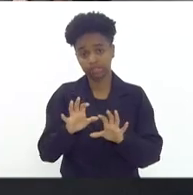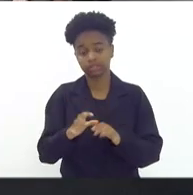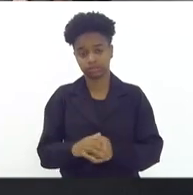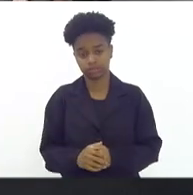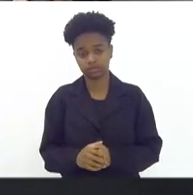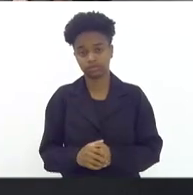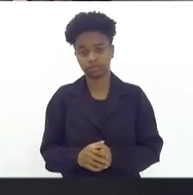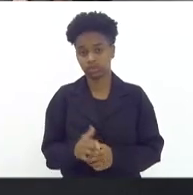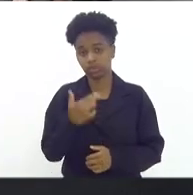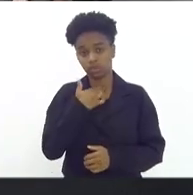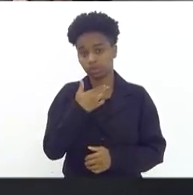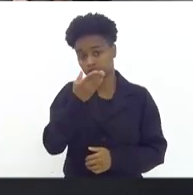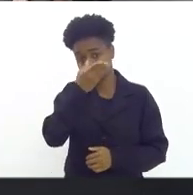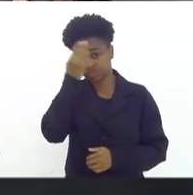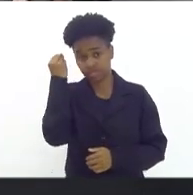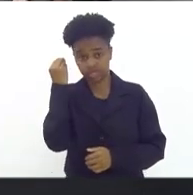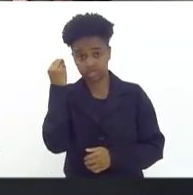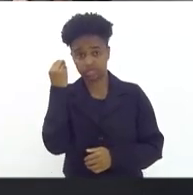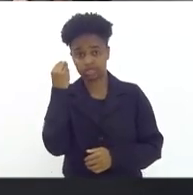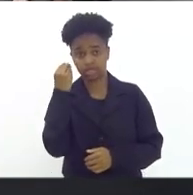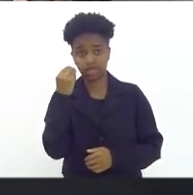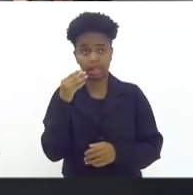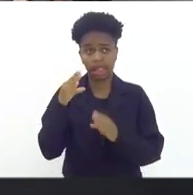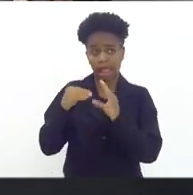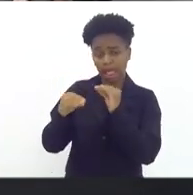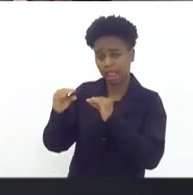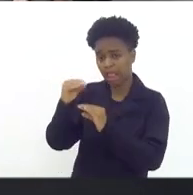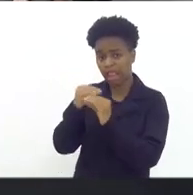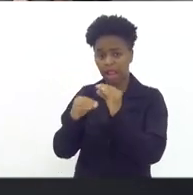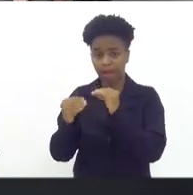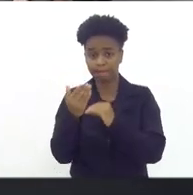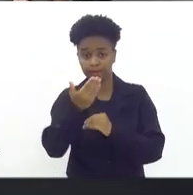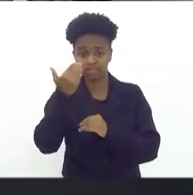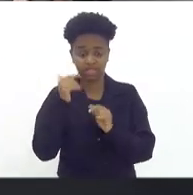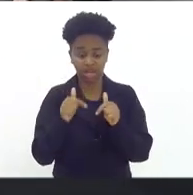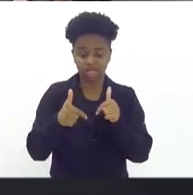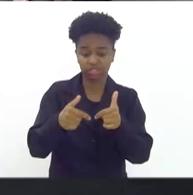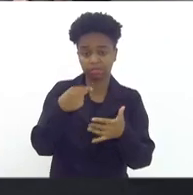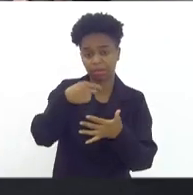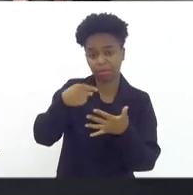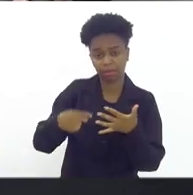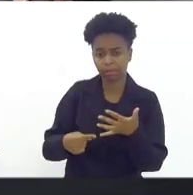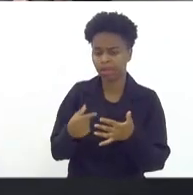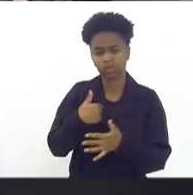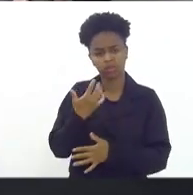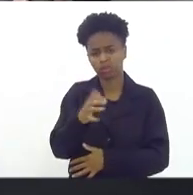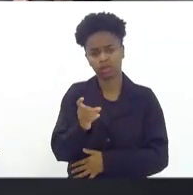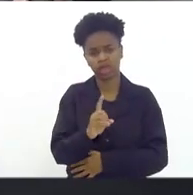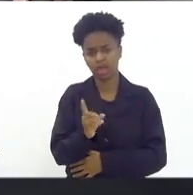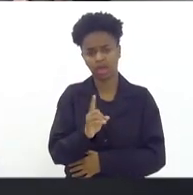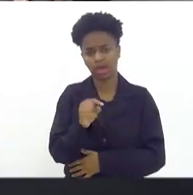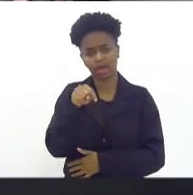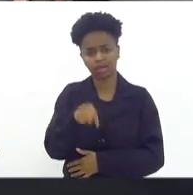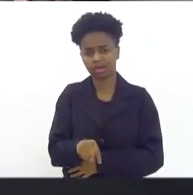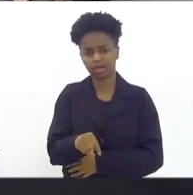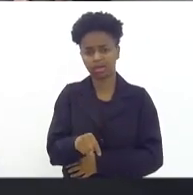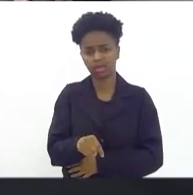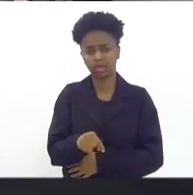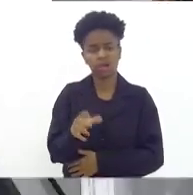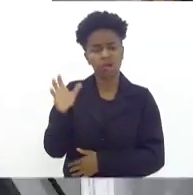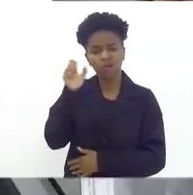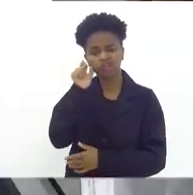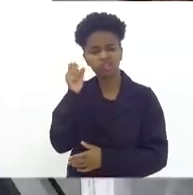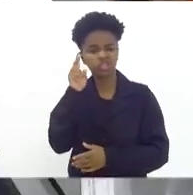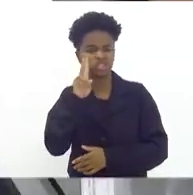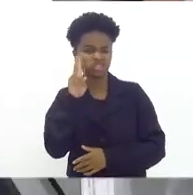de coisinha que a gente escuta que passado fizeram e eu não quero tá no meio dessa ccp aqui para ver essa história de